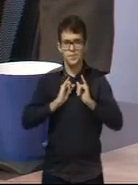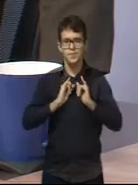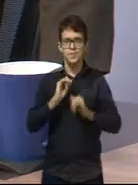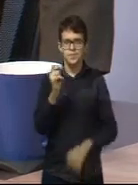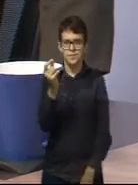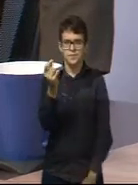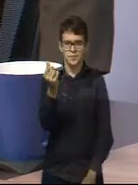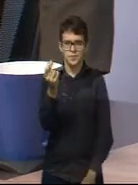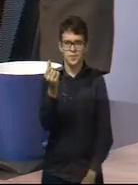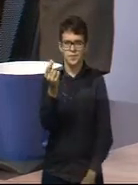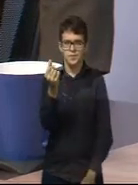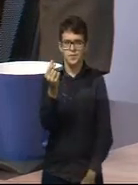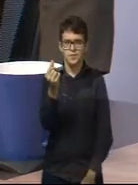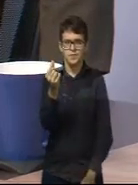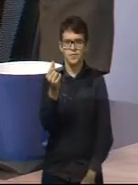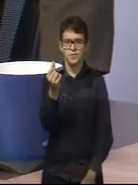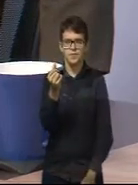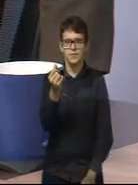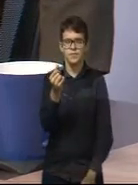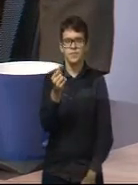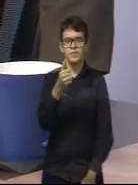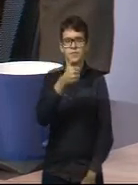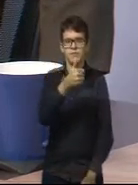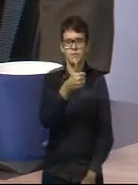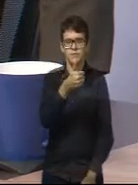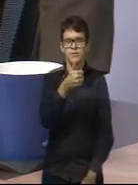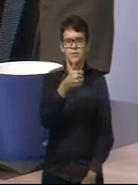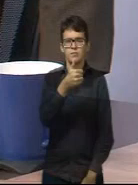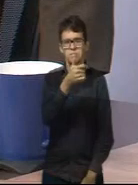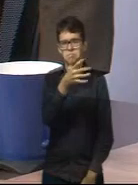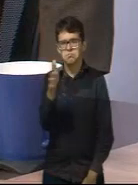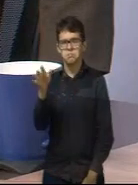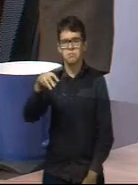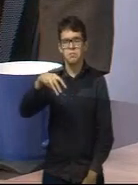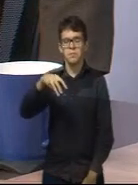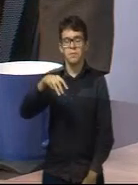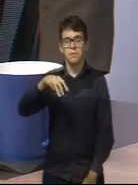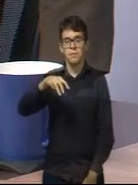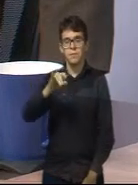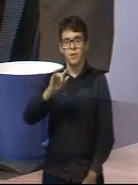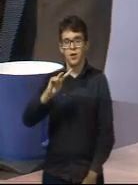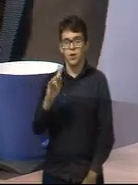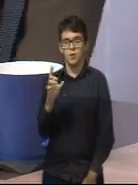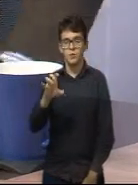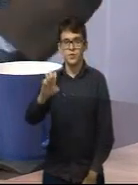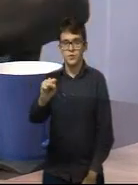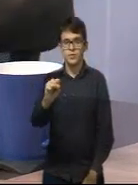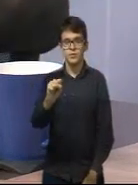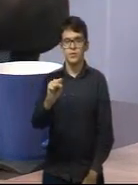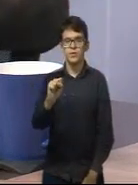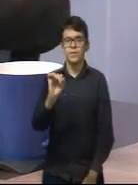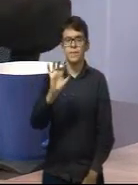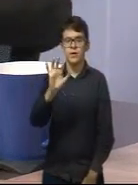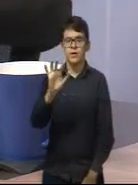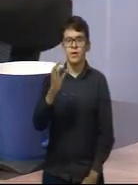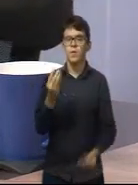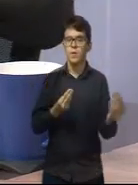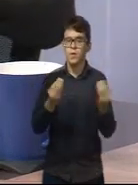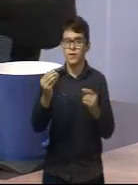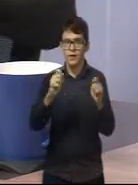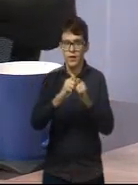deste ano de quase 190 bilhões. Esse déficit é coberto, e é coberto com recursos do Tesouro